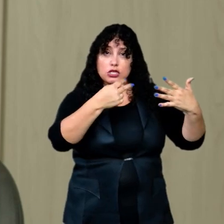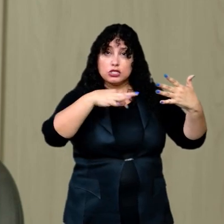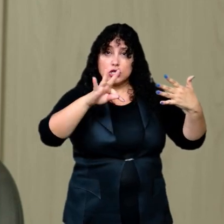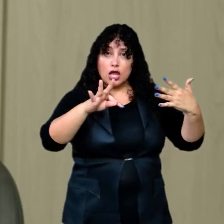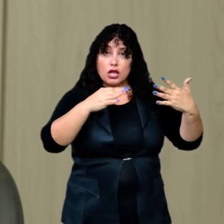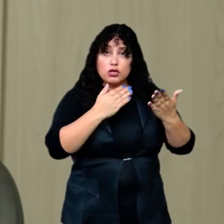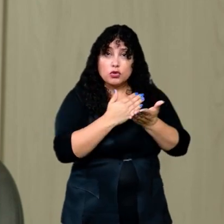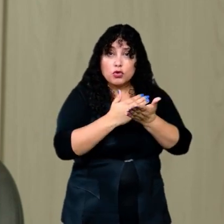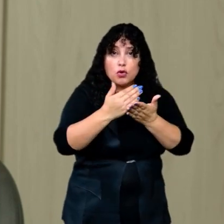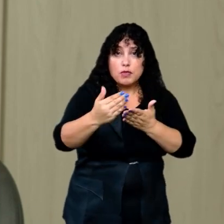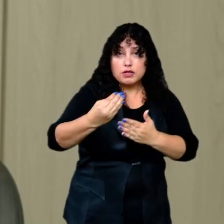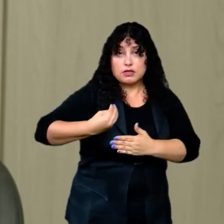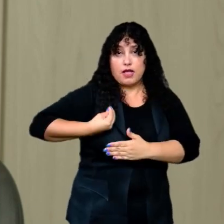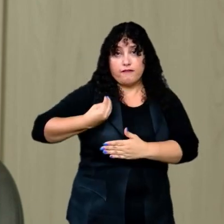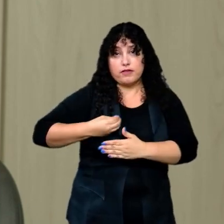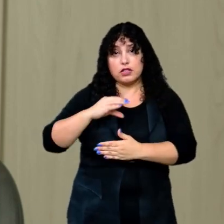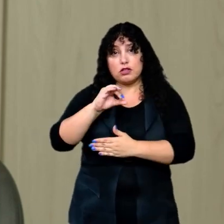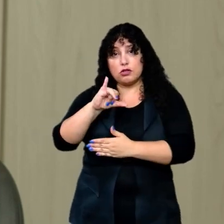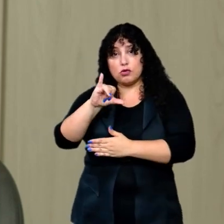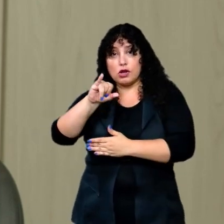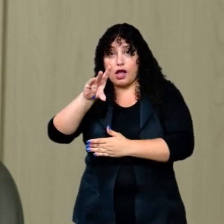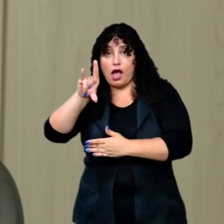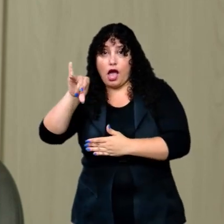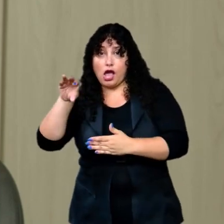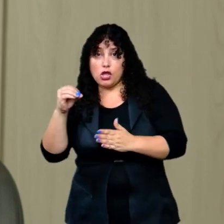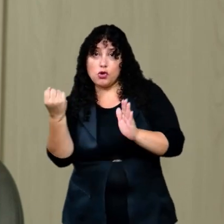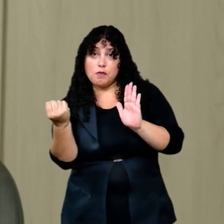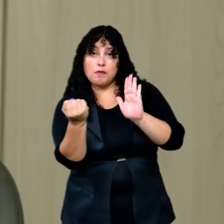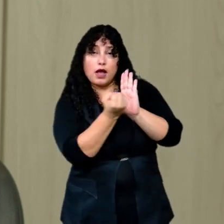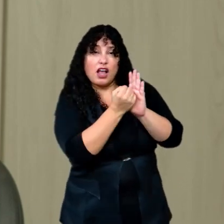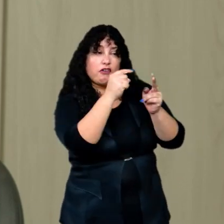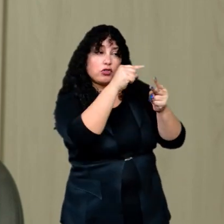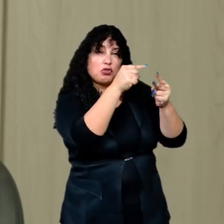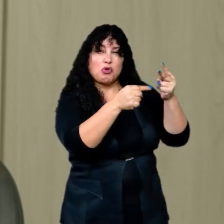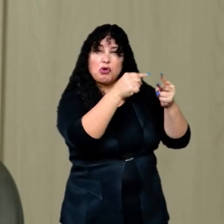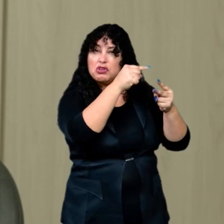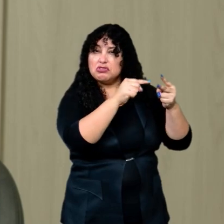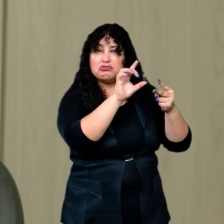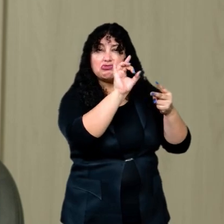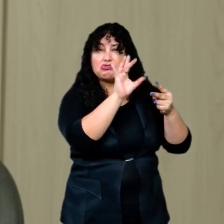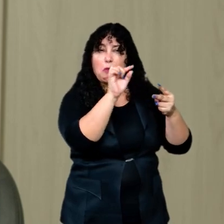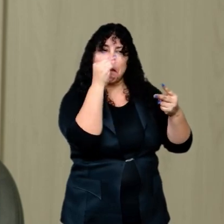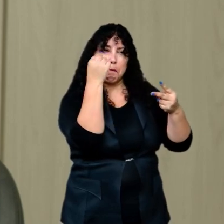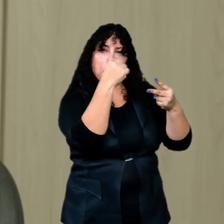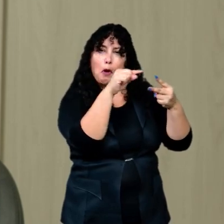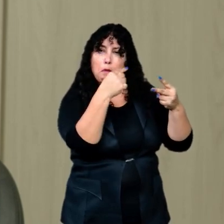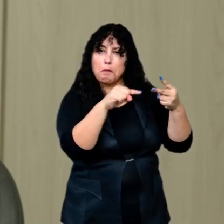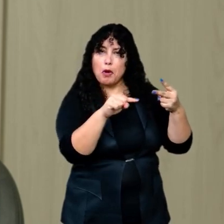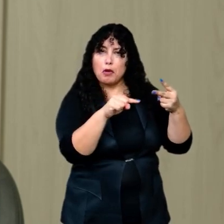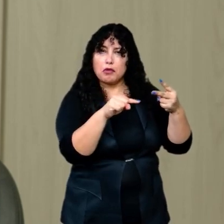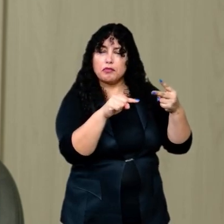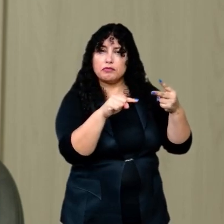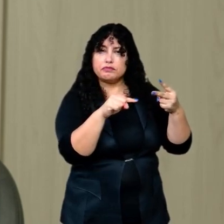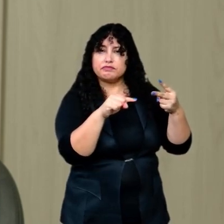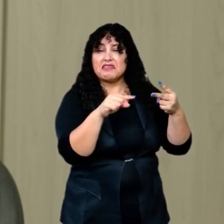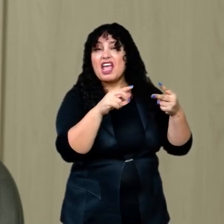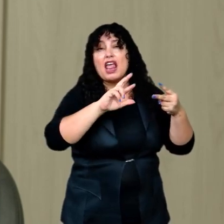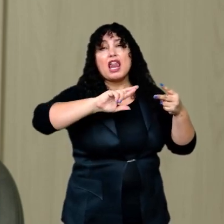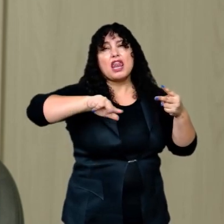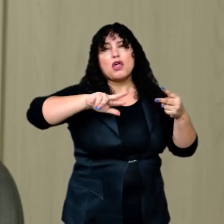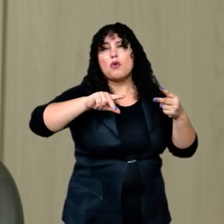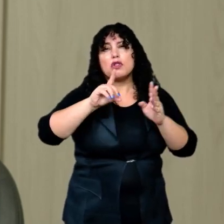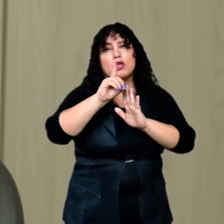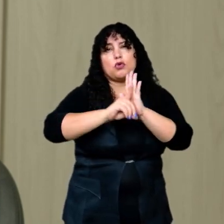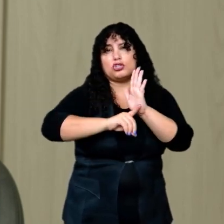da vida do Caio, provavelmente eu marcaria 1 ou 2 pontinhos só. Então, pode ser que ele não tivesse tido